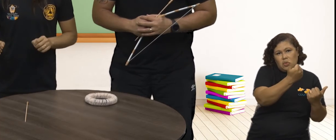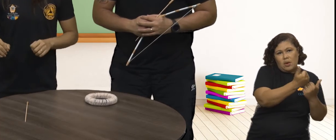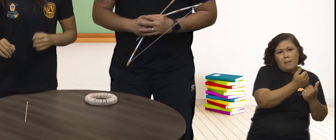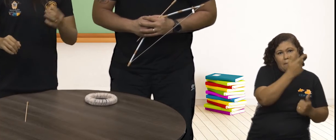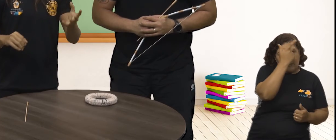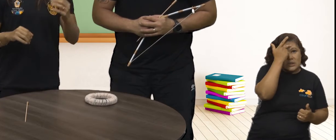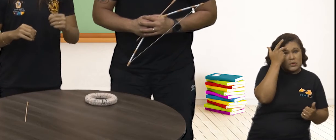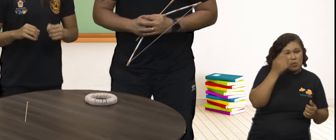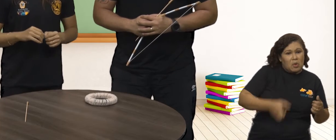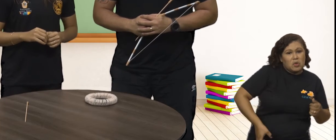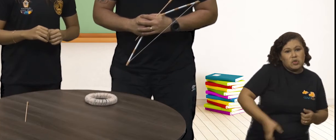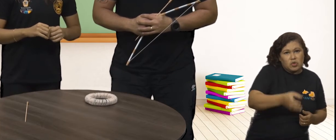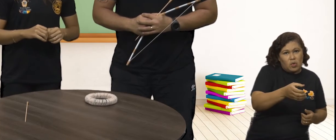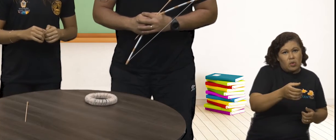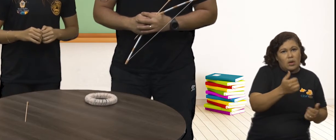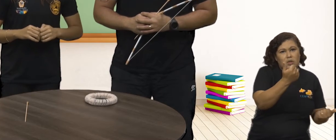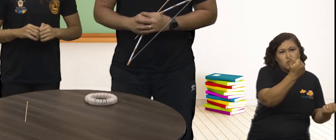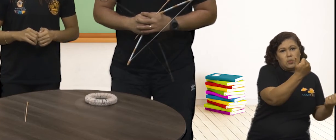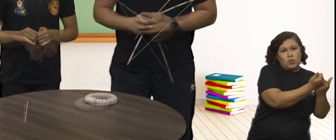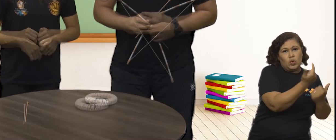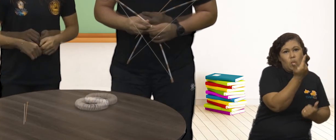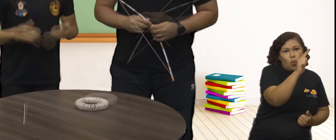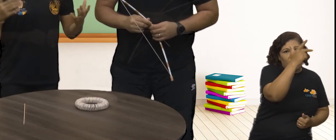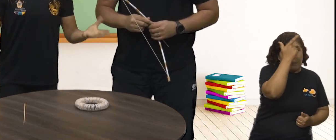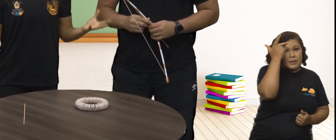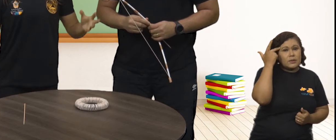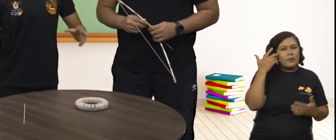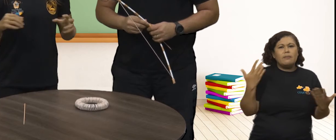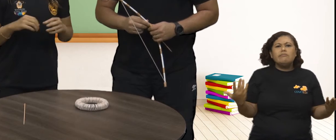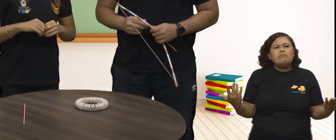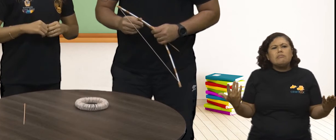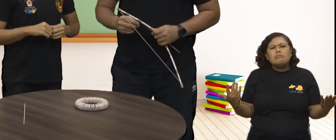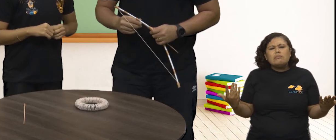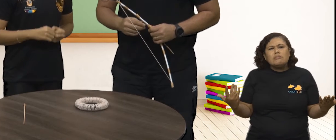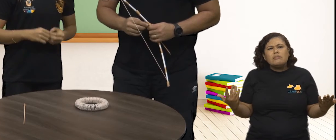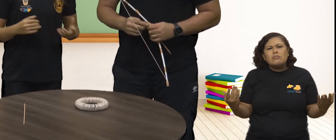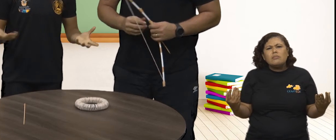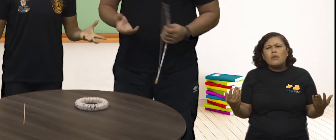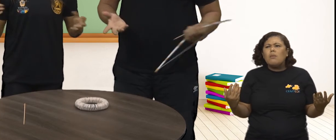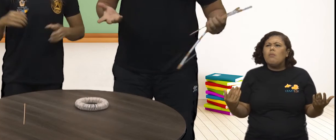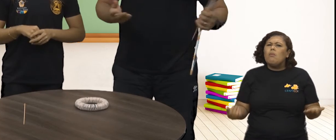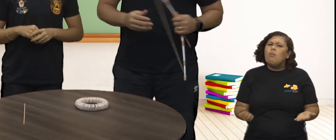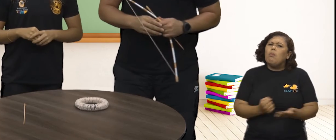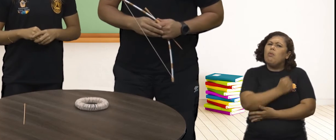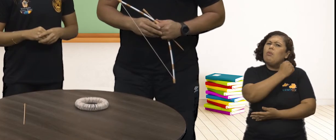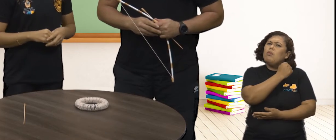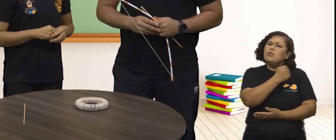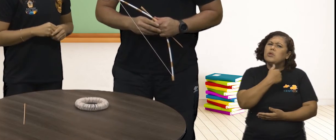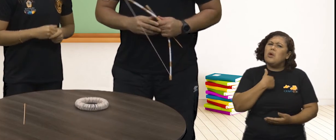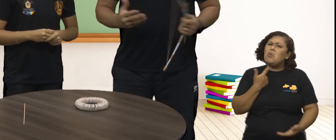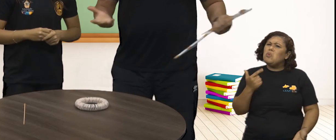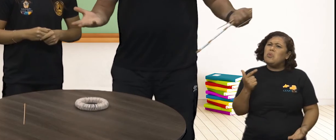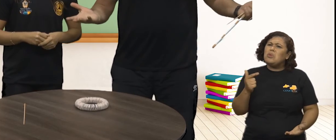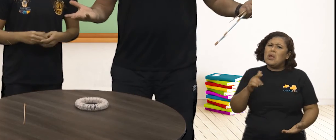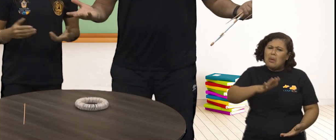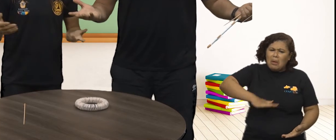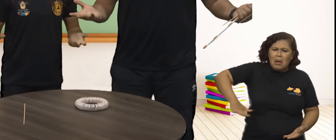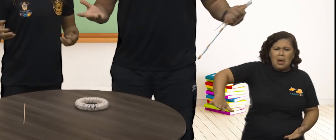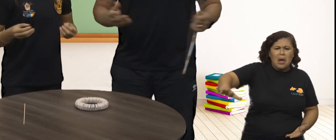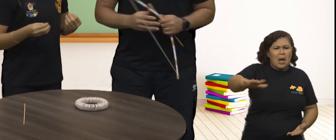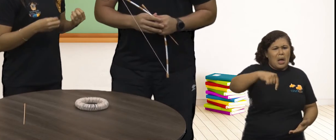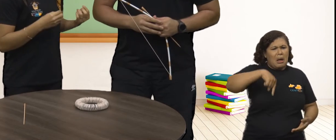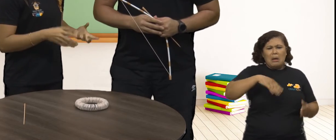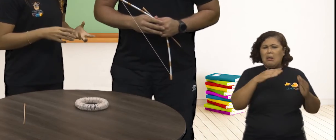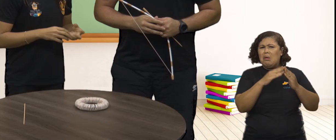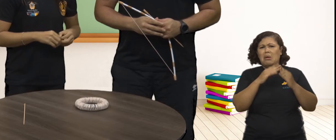do jogo, sendo substituído por outro jogador. Aí vocês devem estar me perguntando, poxa professora, eu não tenho muito espaço, não tenho